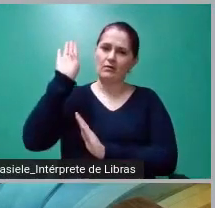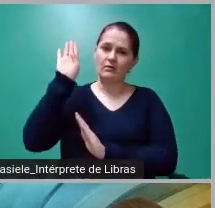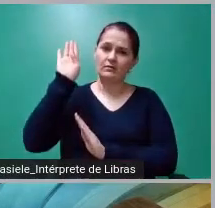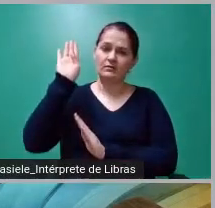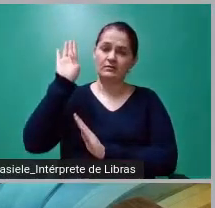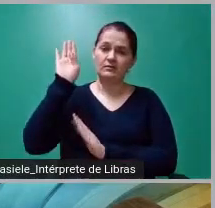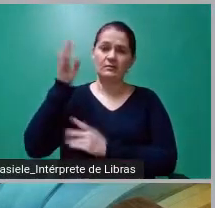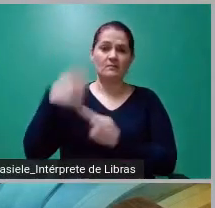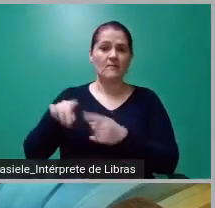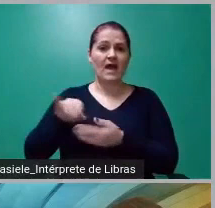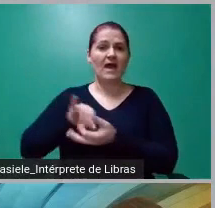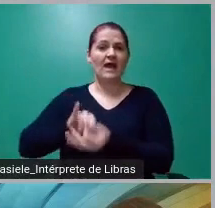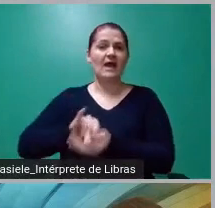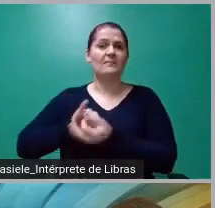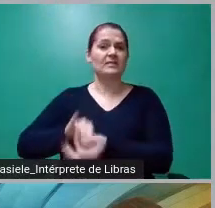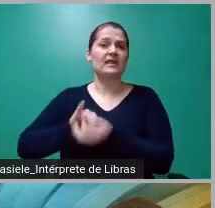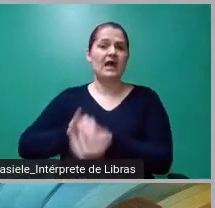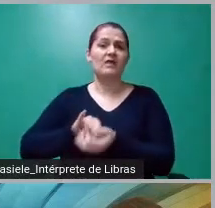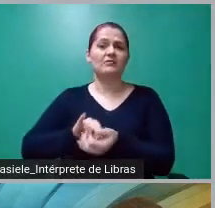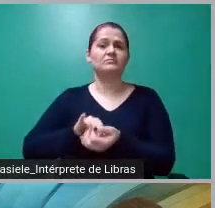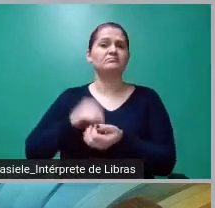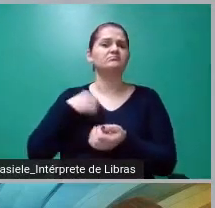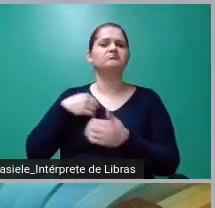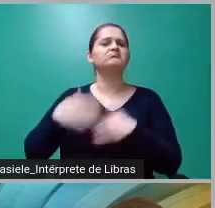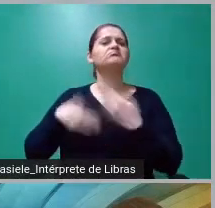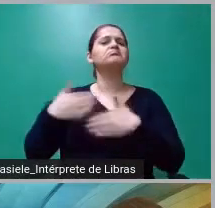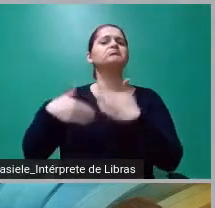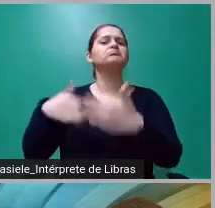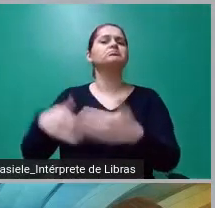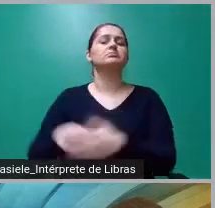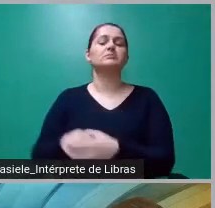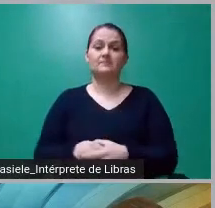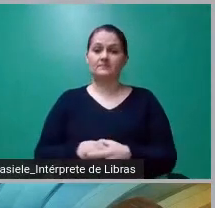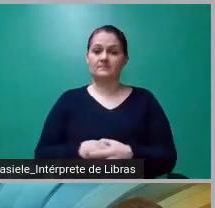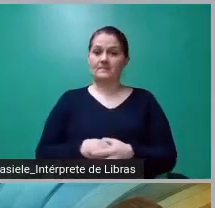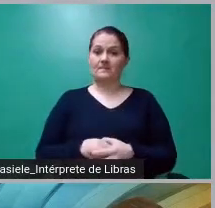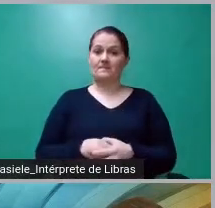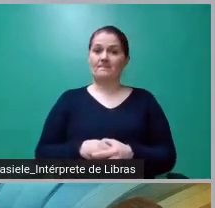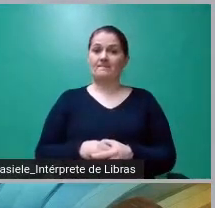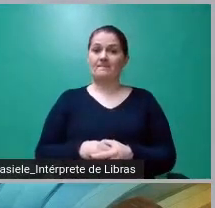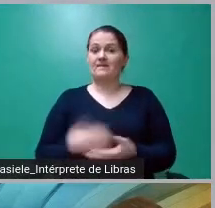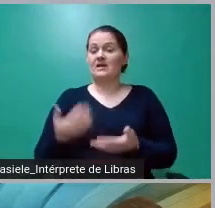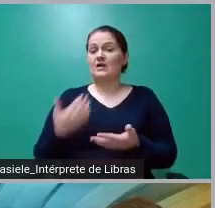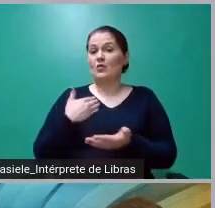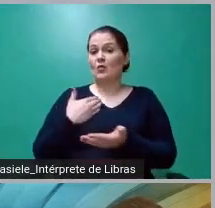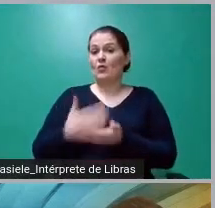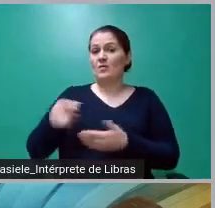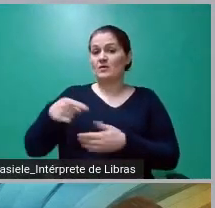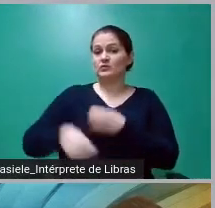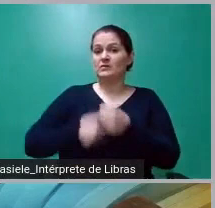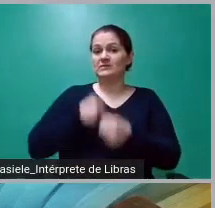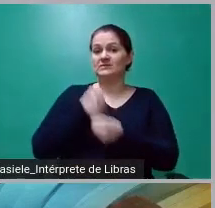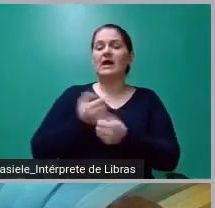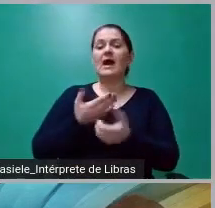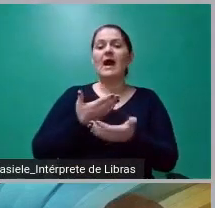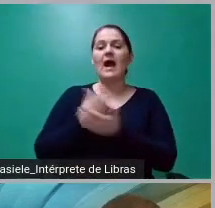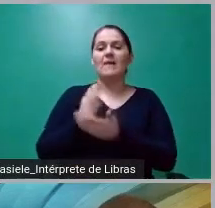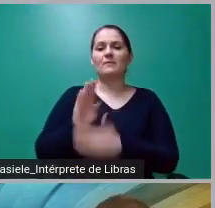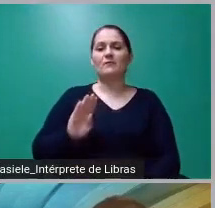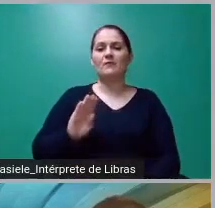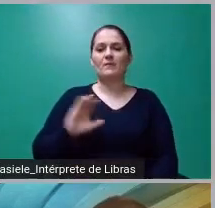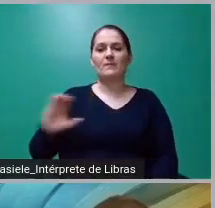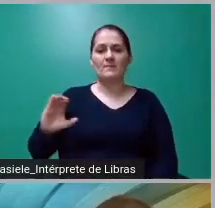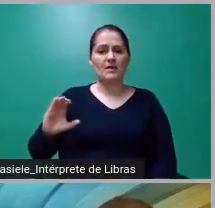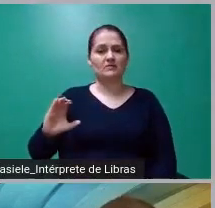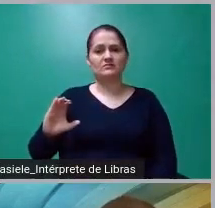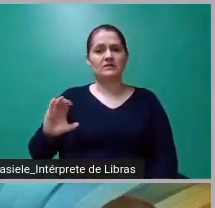popa. Só nos primeiros meses desse ano já foi aprovada a independência do Banco Central, tornando o Banco Central totalmente